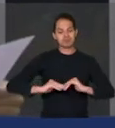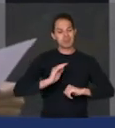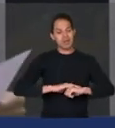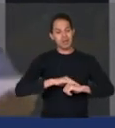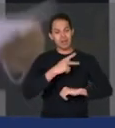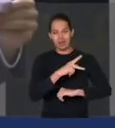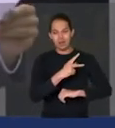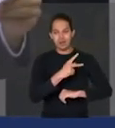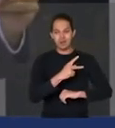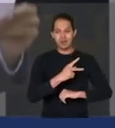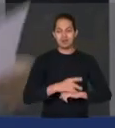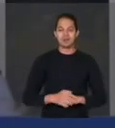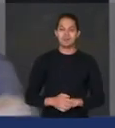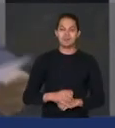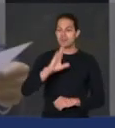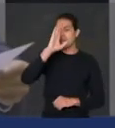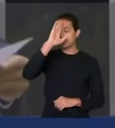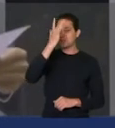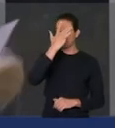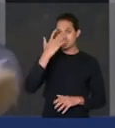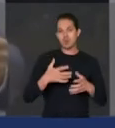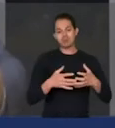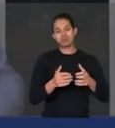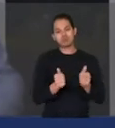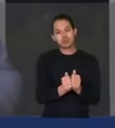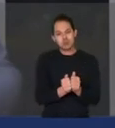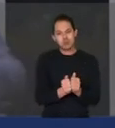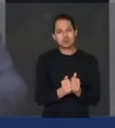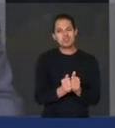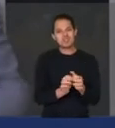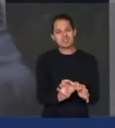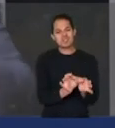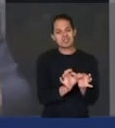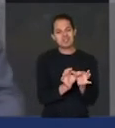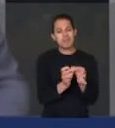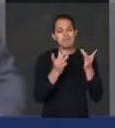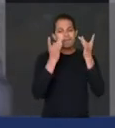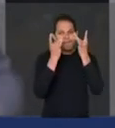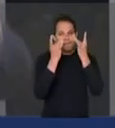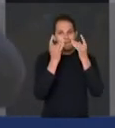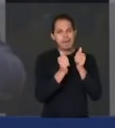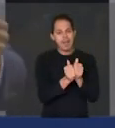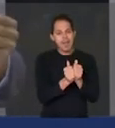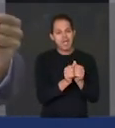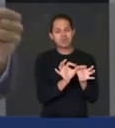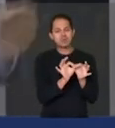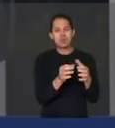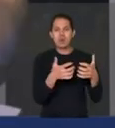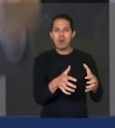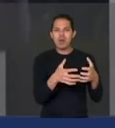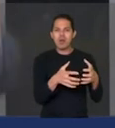sobretudo de quem conviveu intrinsecamente, de perto, com o maior